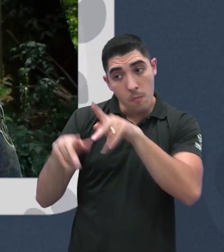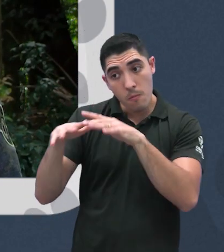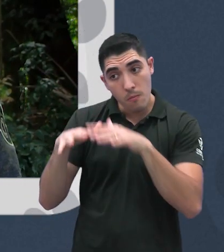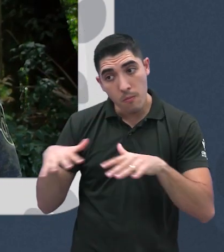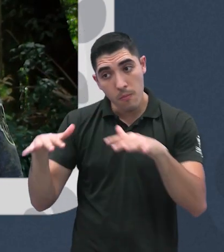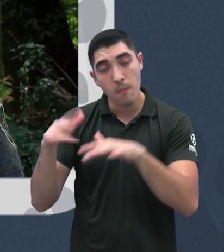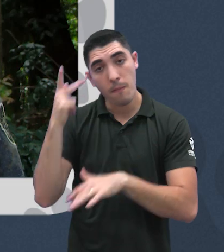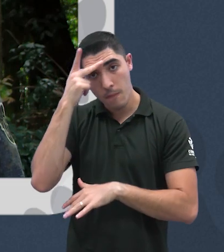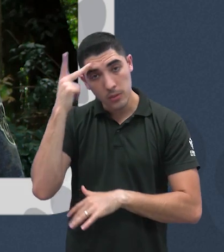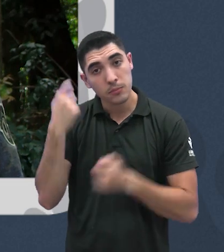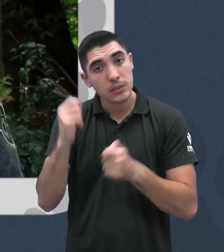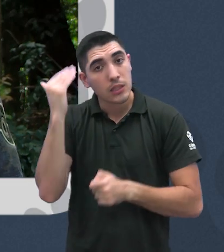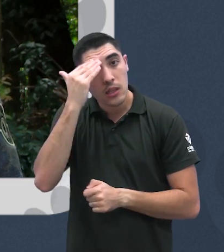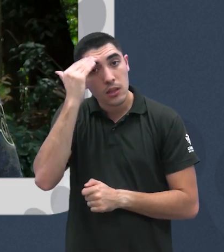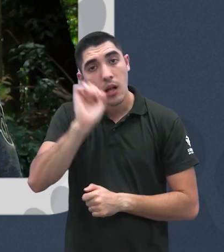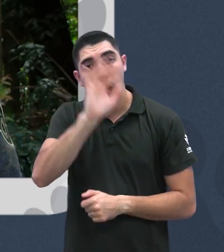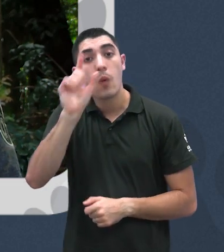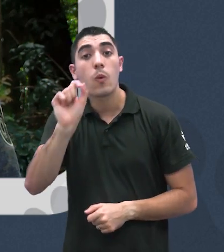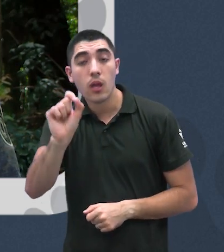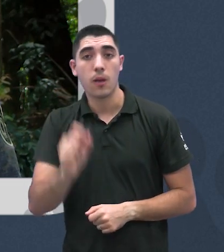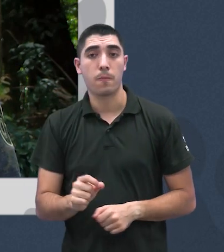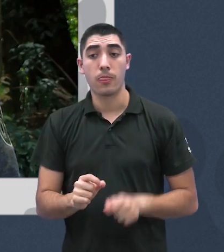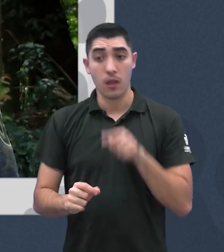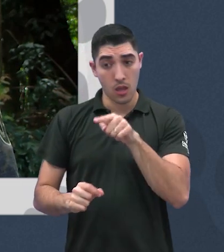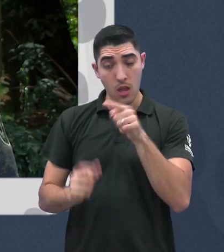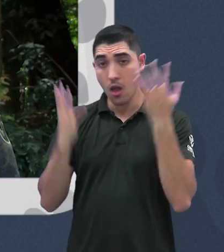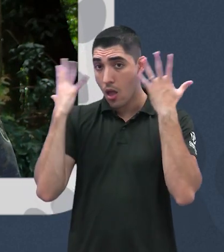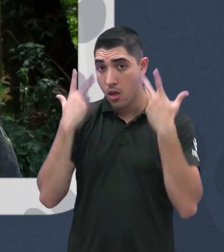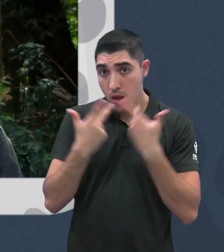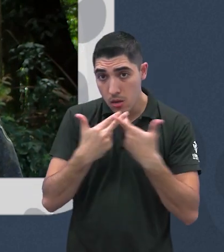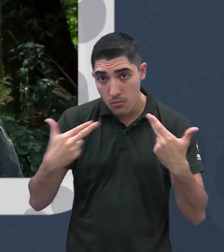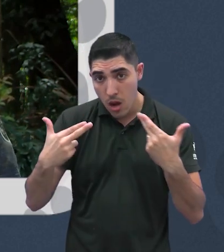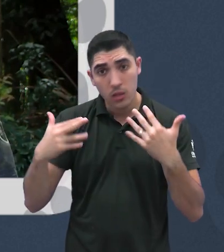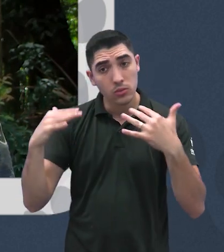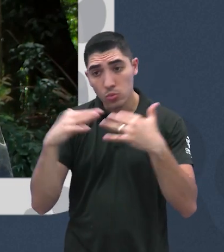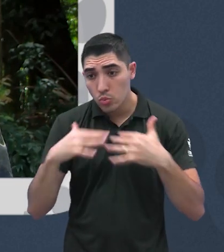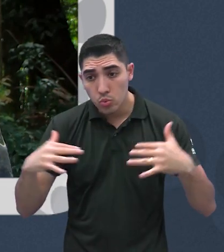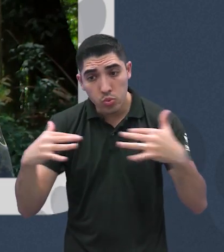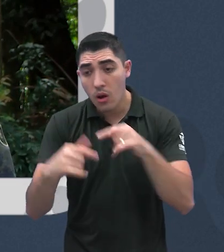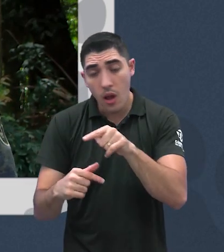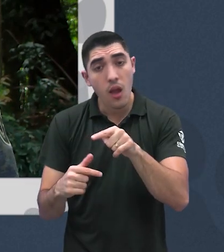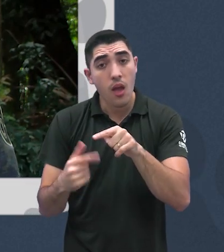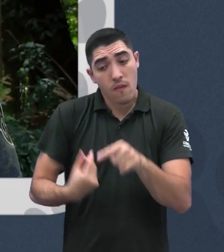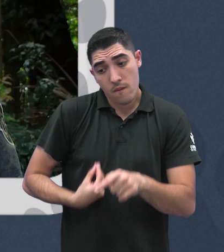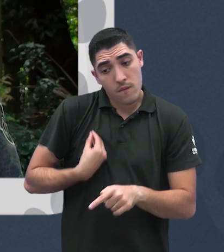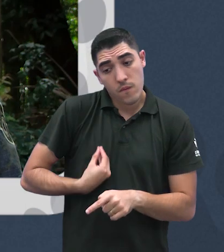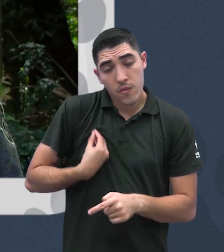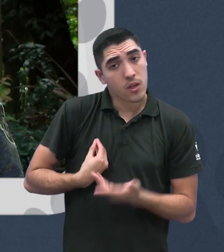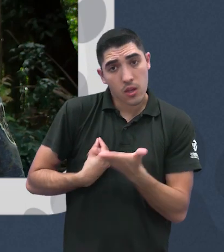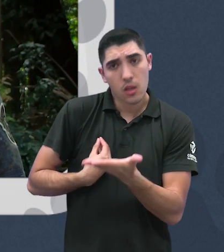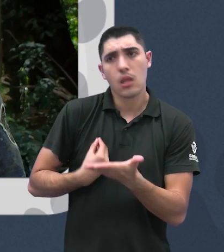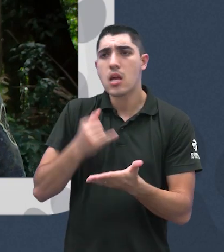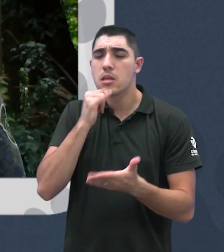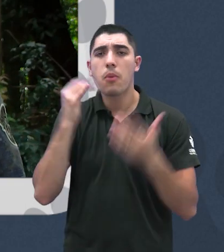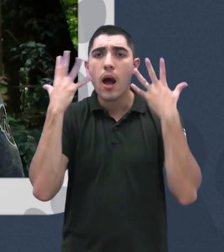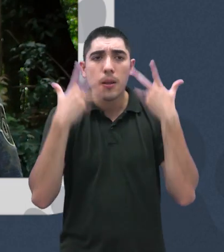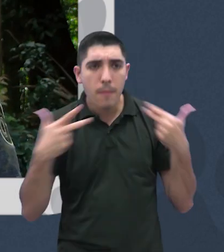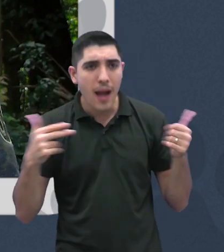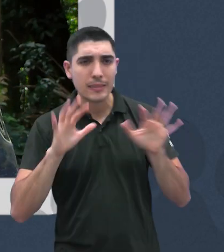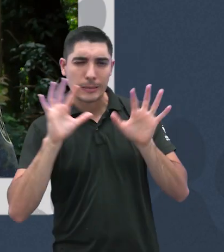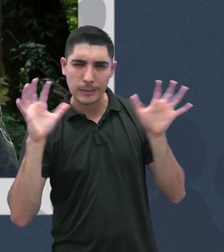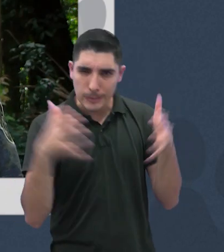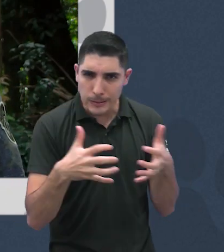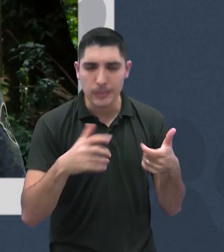ela necessita entender que todo ser vivo, né, o animal ele é um ser vivo, tanto o